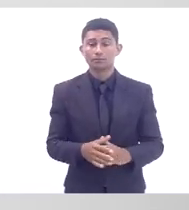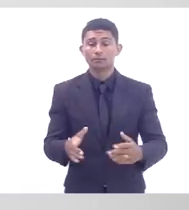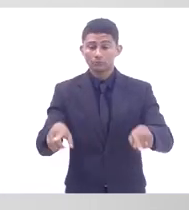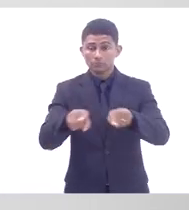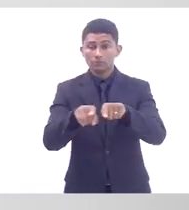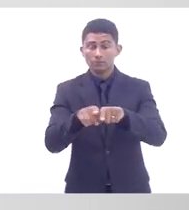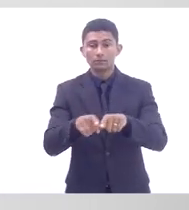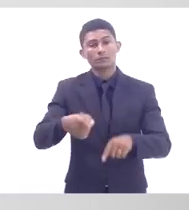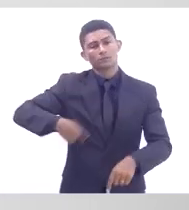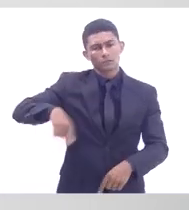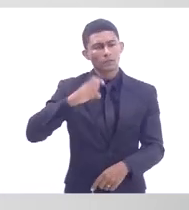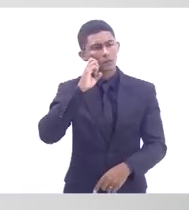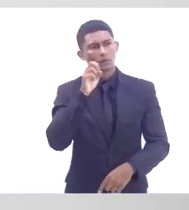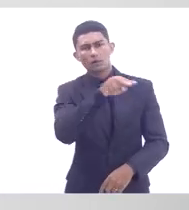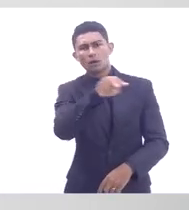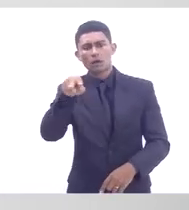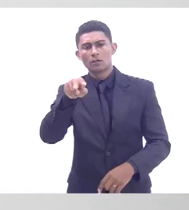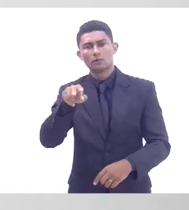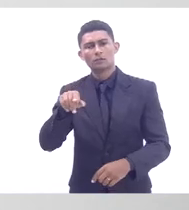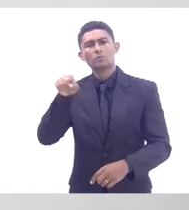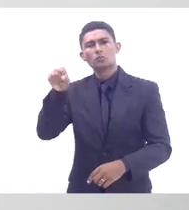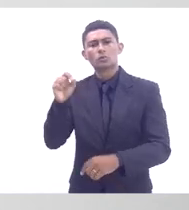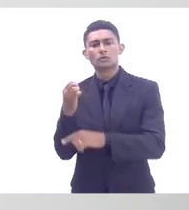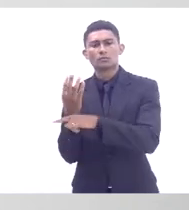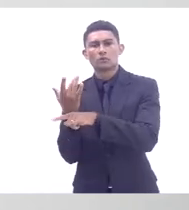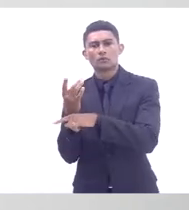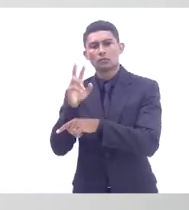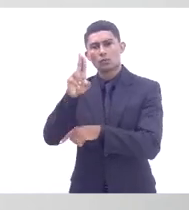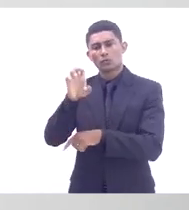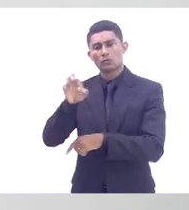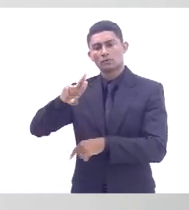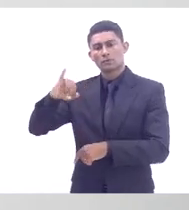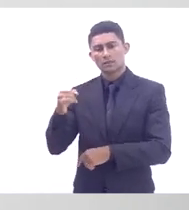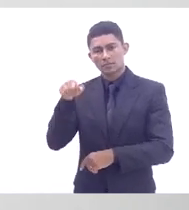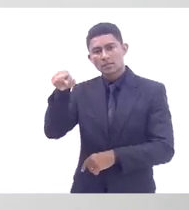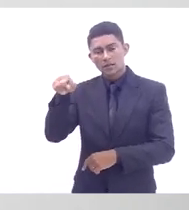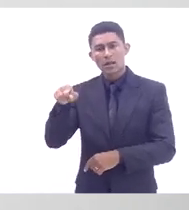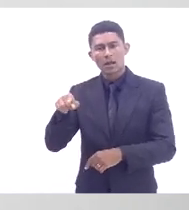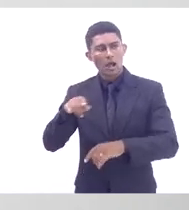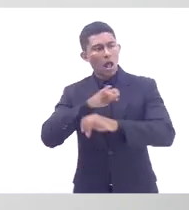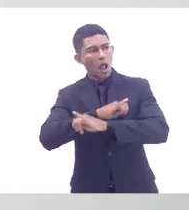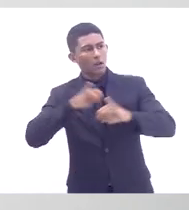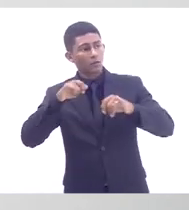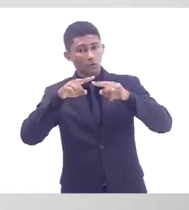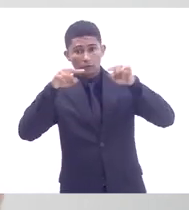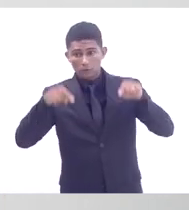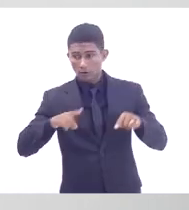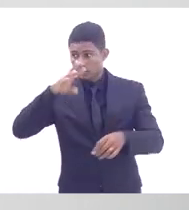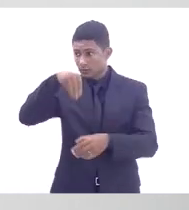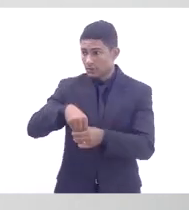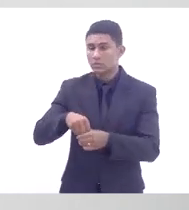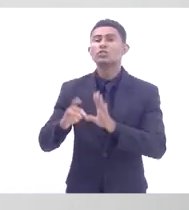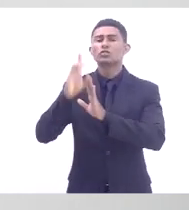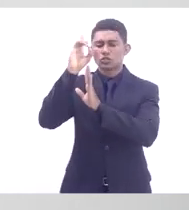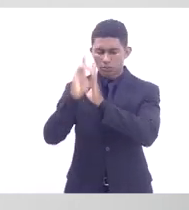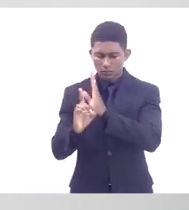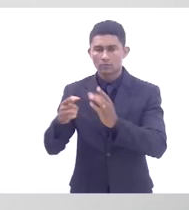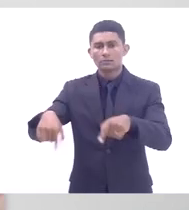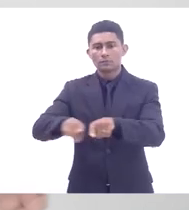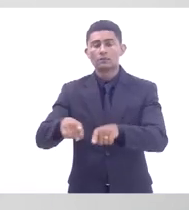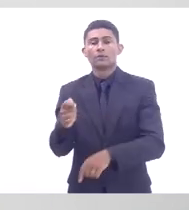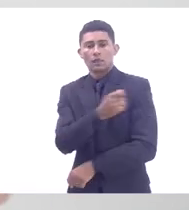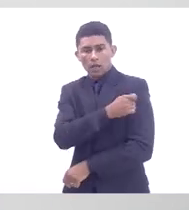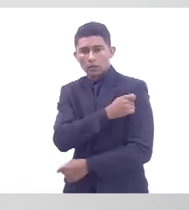medidas anunciadas pela UERJ no que diz respeito à garantia de direitos dos seus servidores e para os seus estudantes